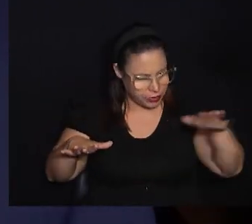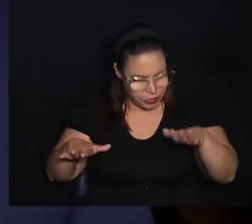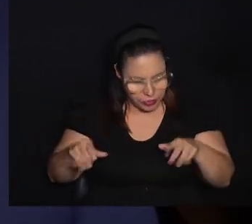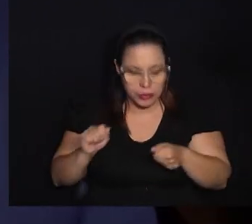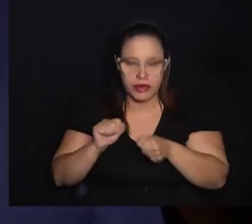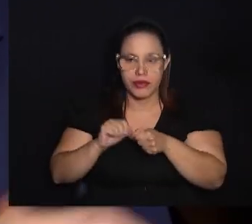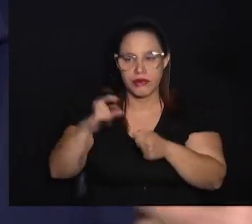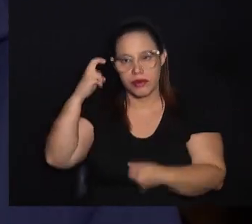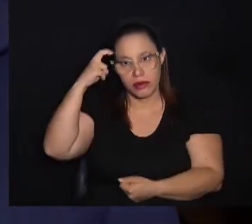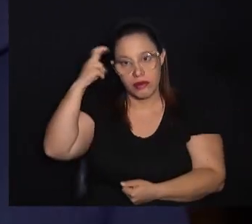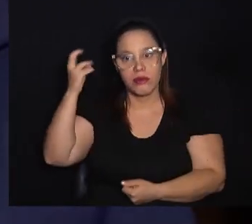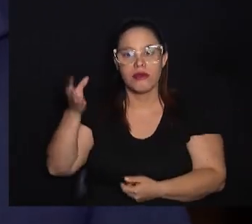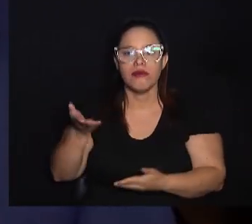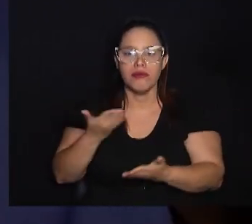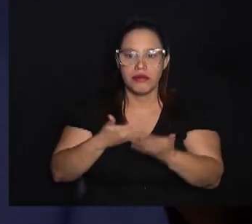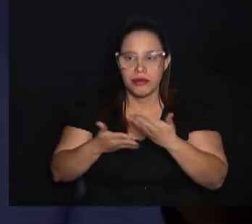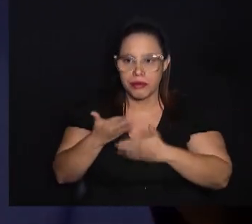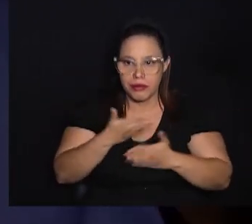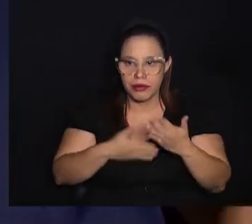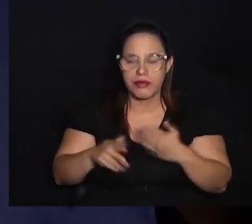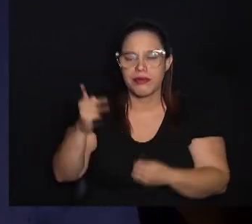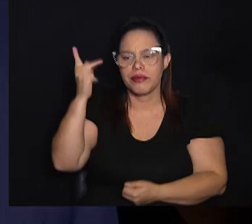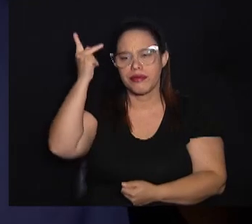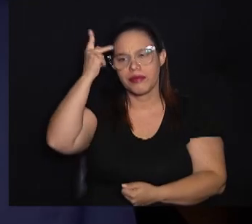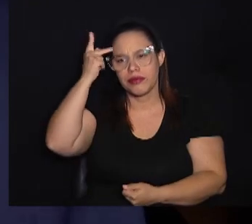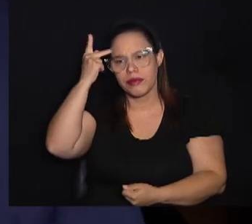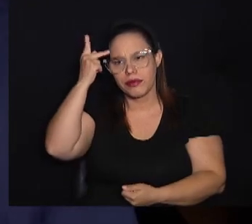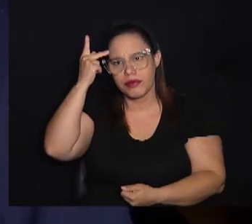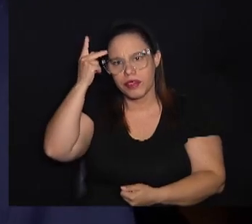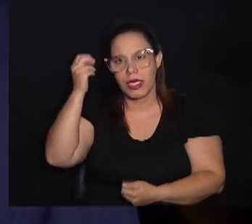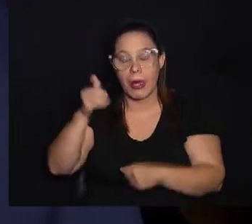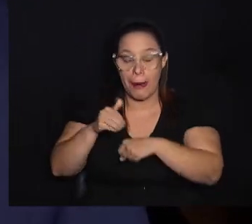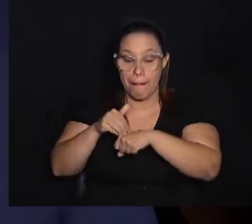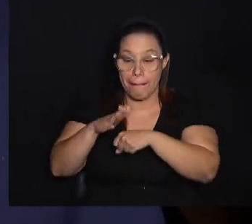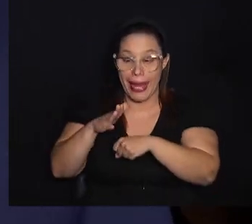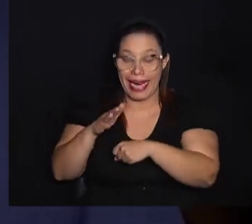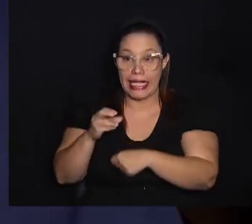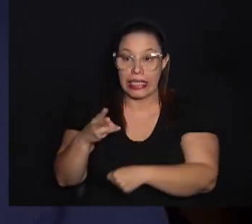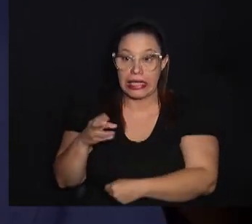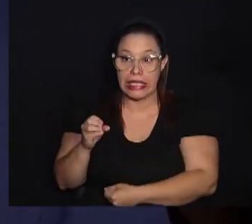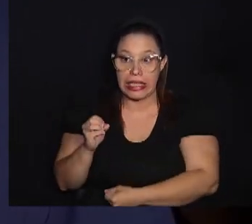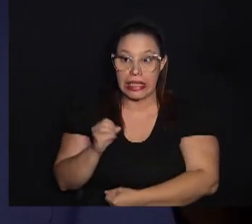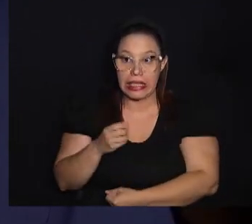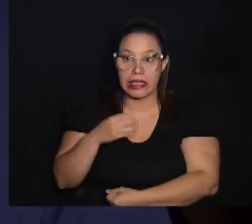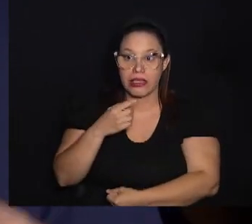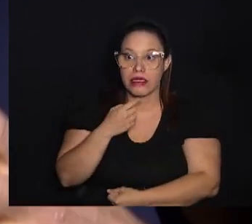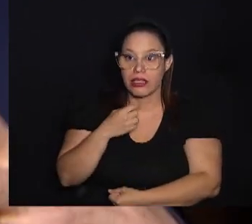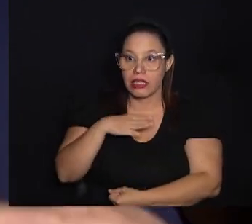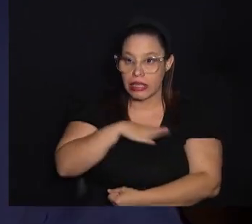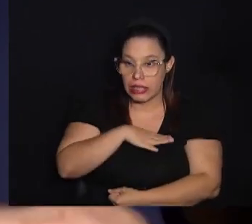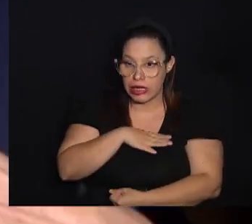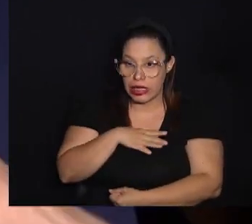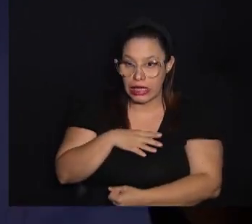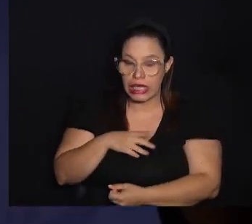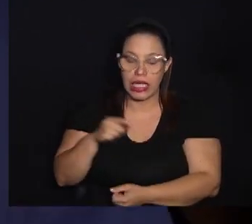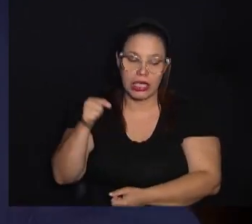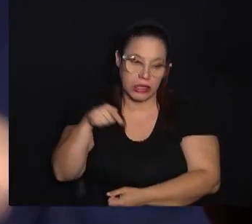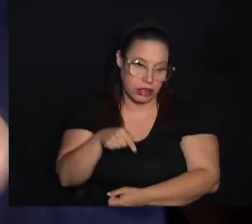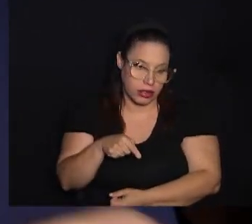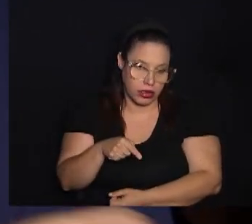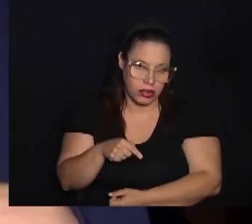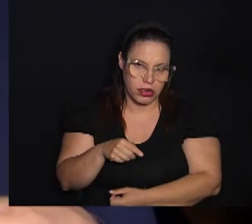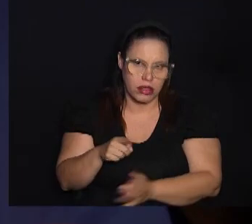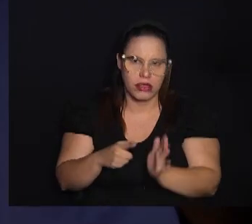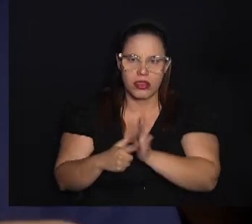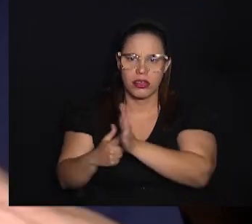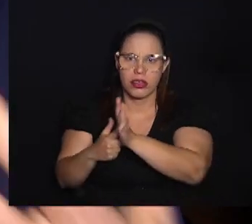grande articulação das cidades paulistas, a gente tem mais de 300 cidades presentes, para mostrar e para